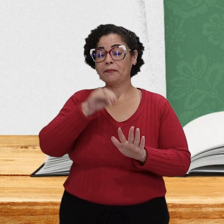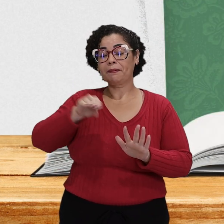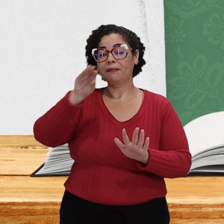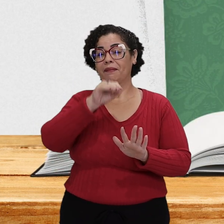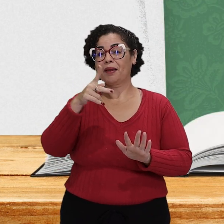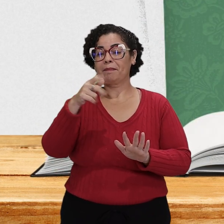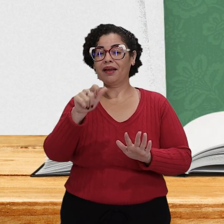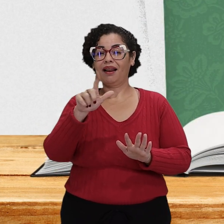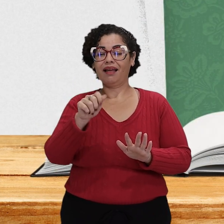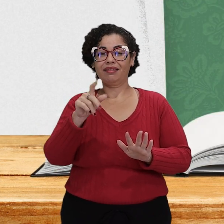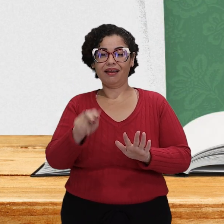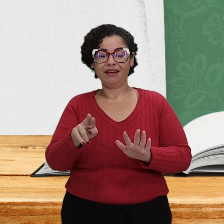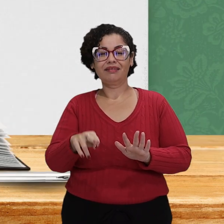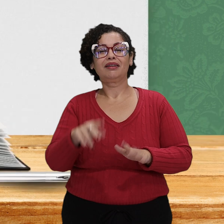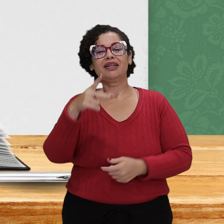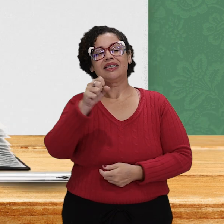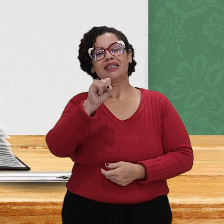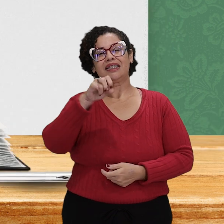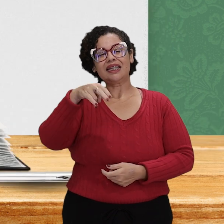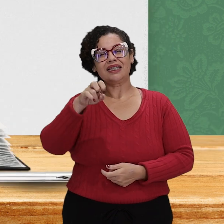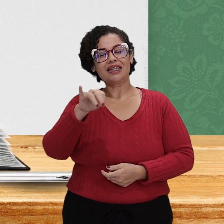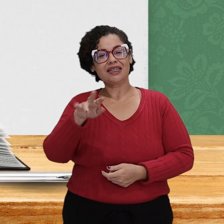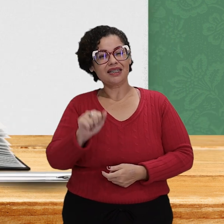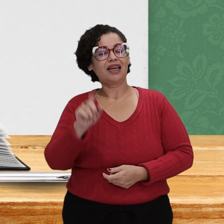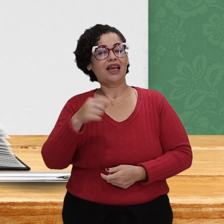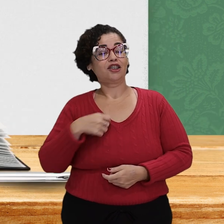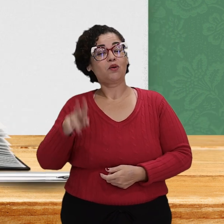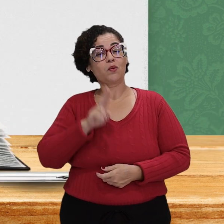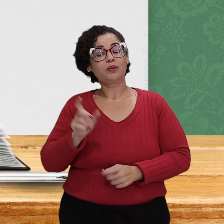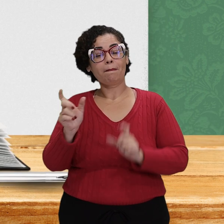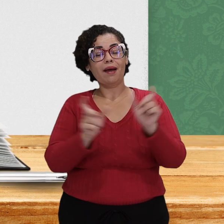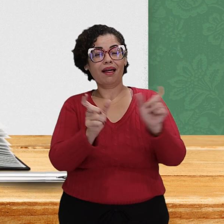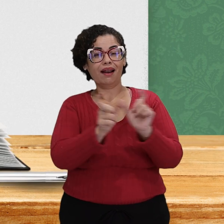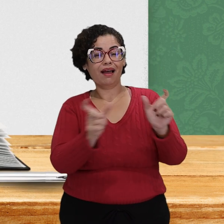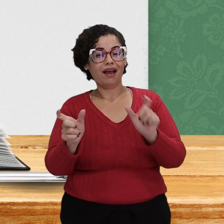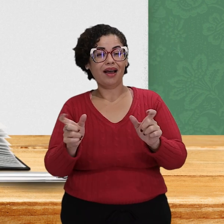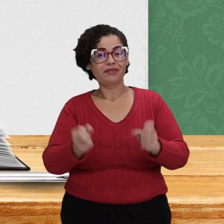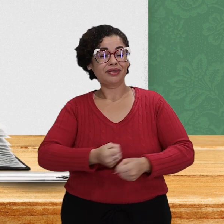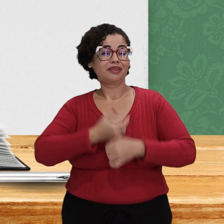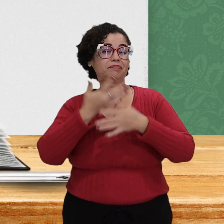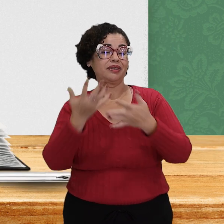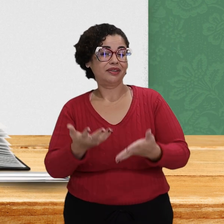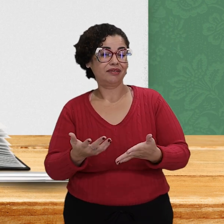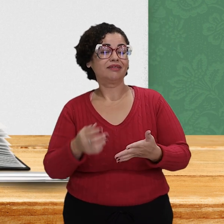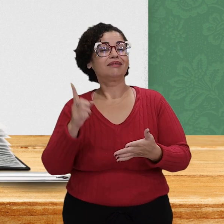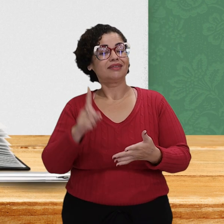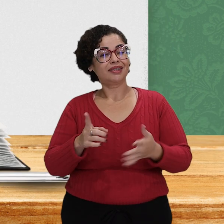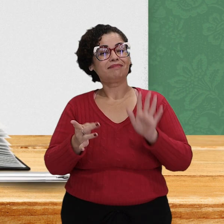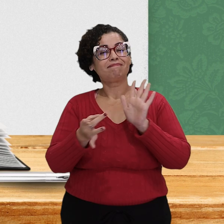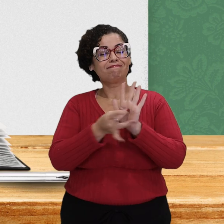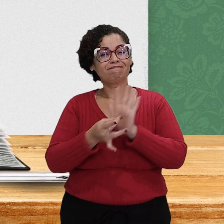e paladar. A sinestesia, portanto, ocorre quando utilizamos palavras e expressões